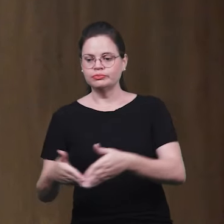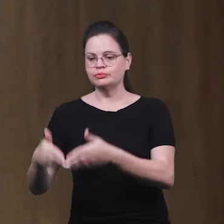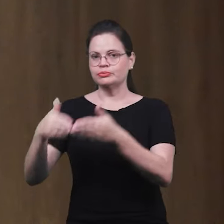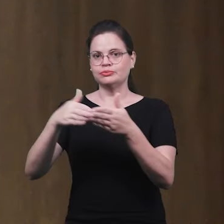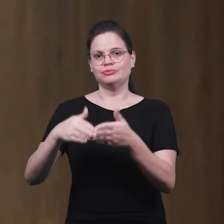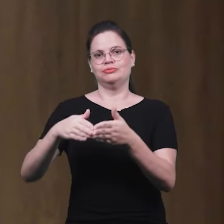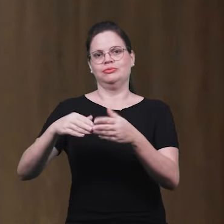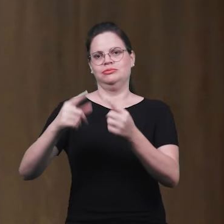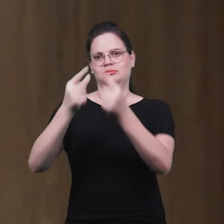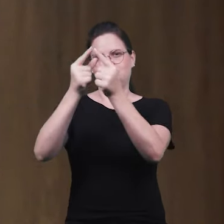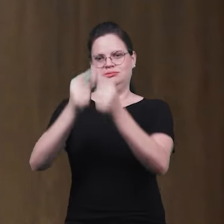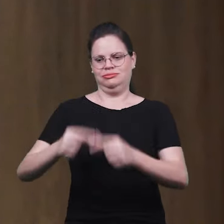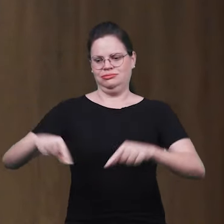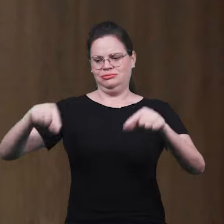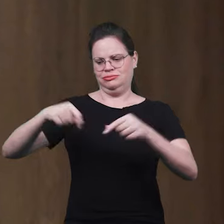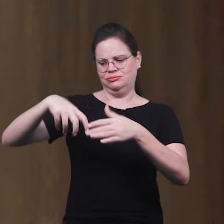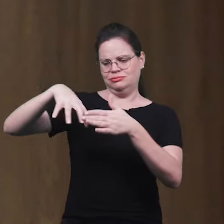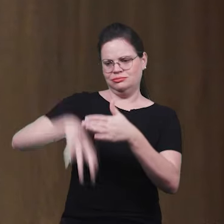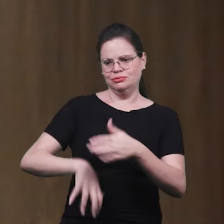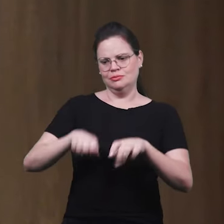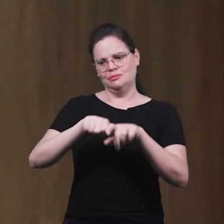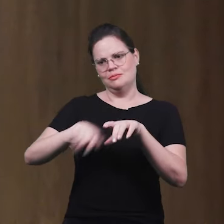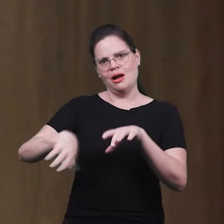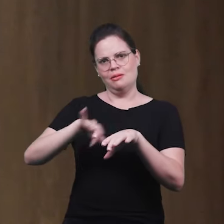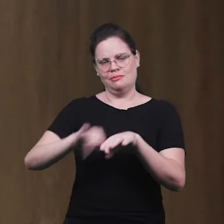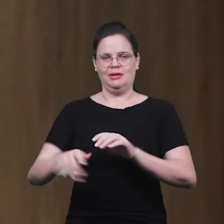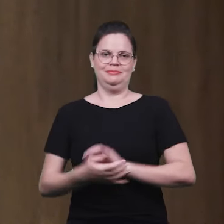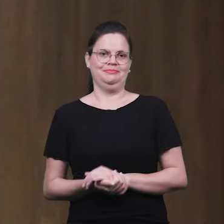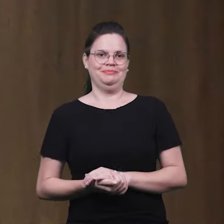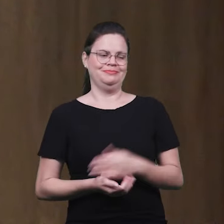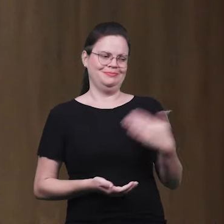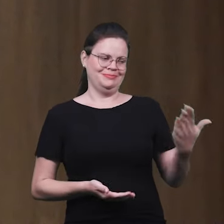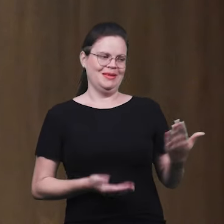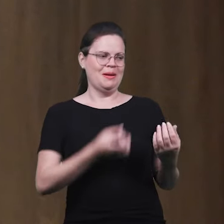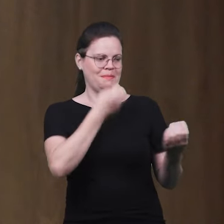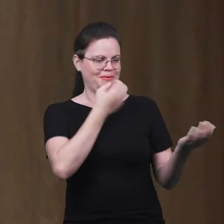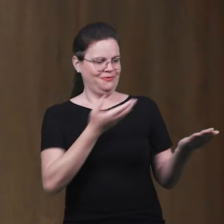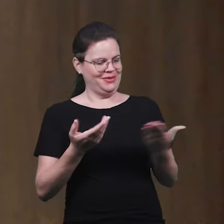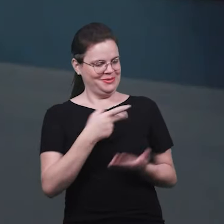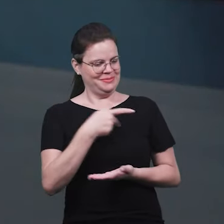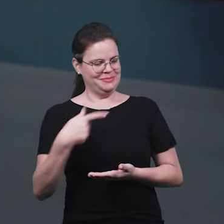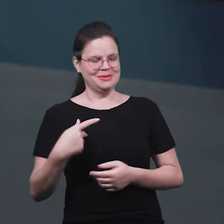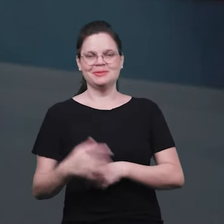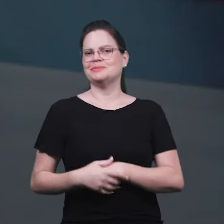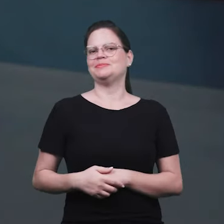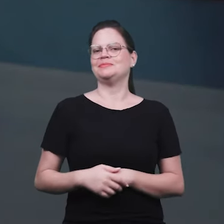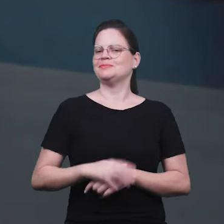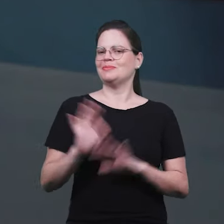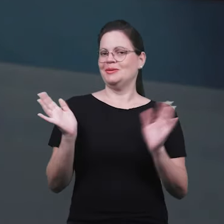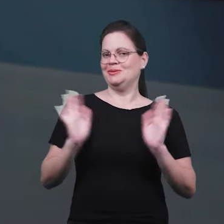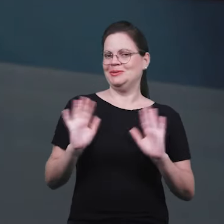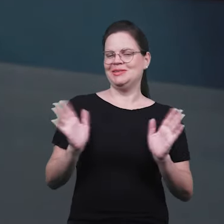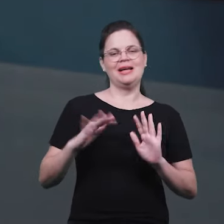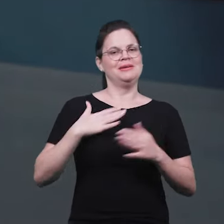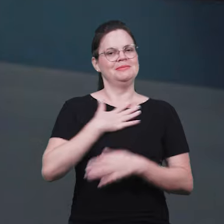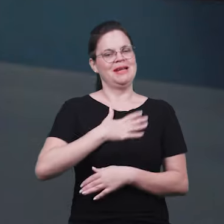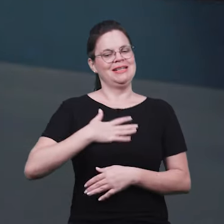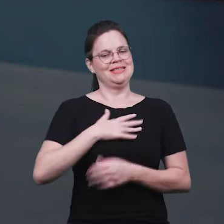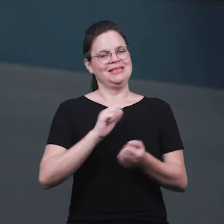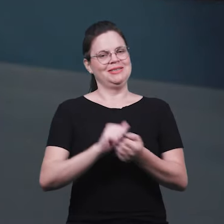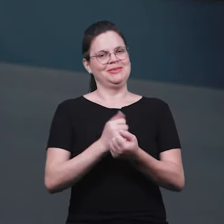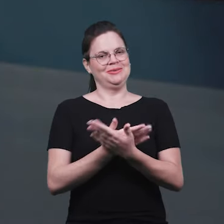deu o privilégio de vir participar do nosso programa, o nosso querido Tiago Silva. Seja bem-vindo, Tiago. Eu, Wallace, é um prazer enorme estar